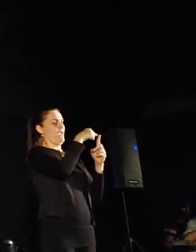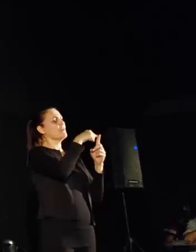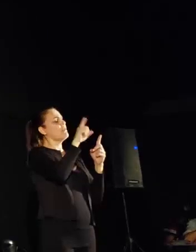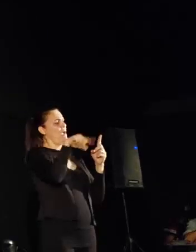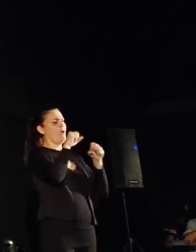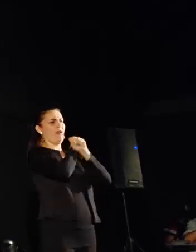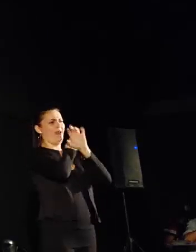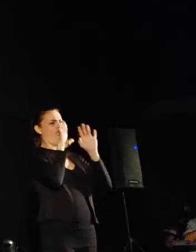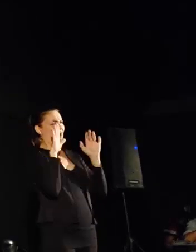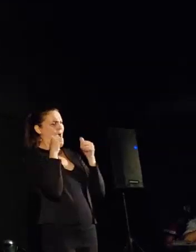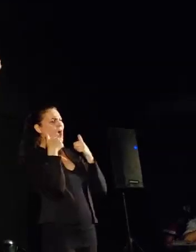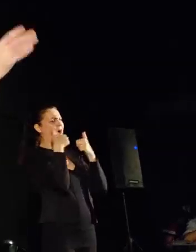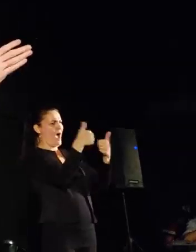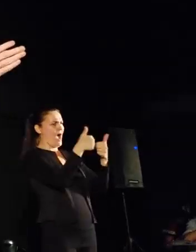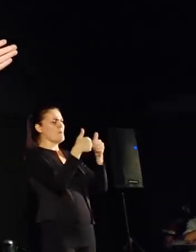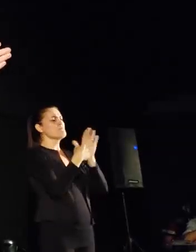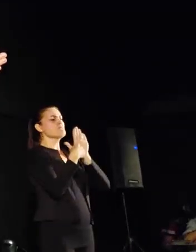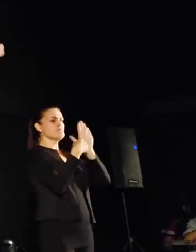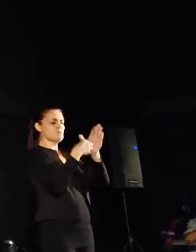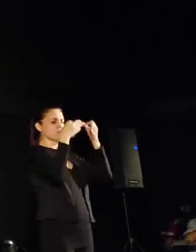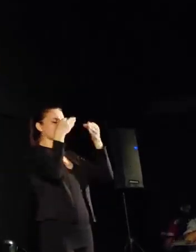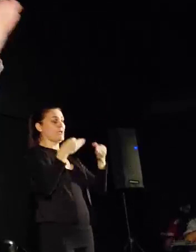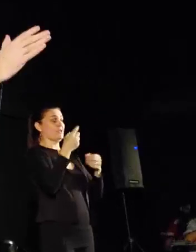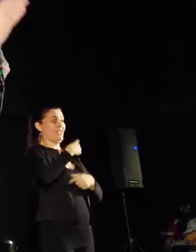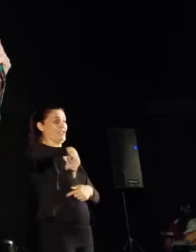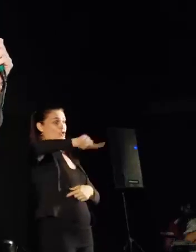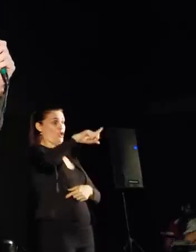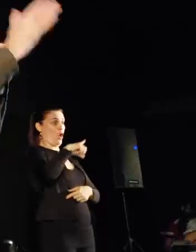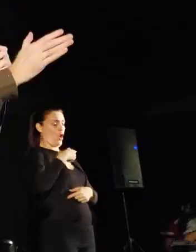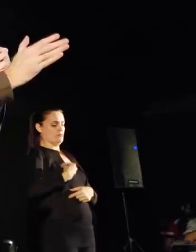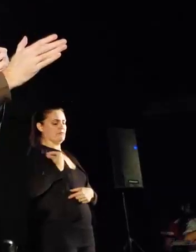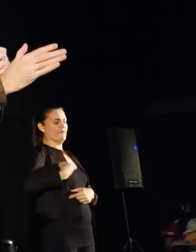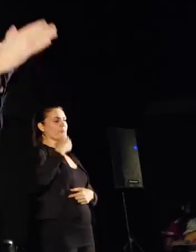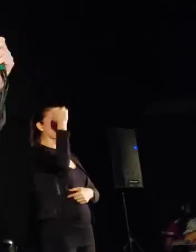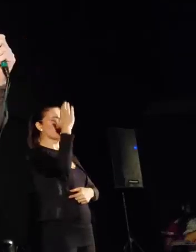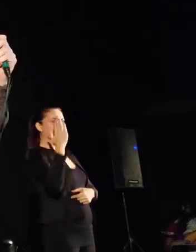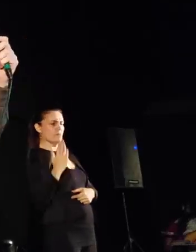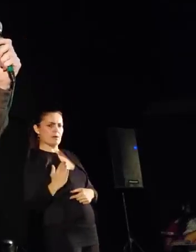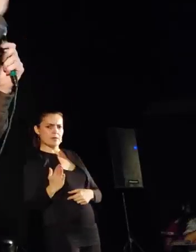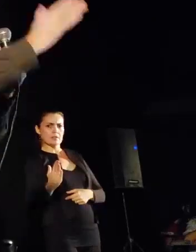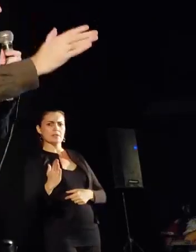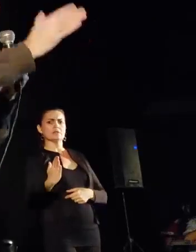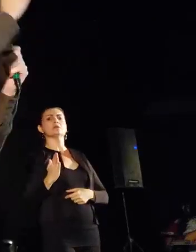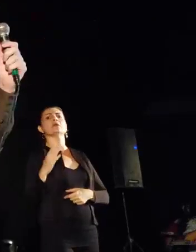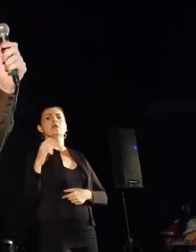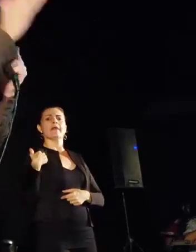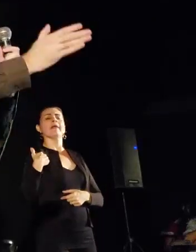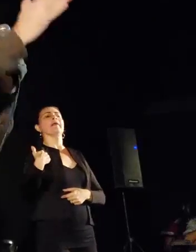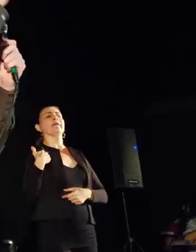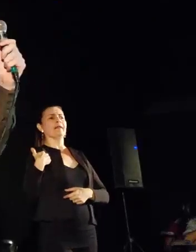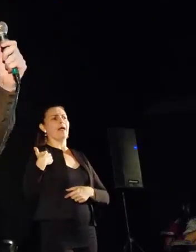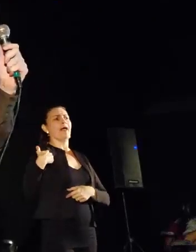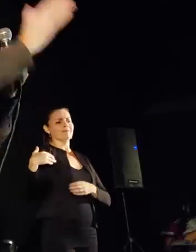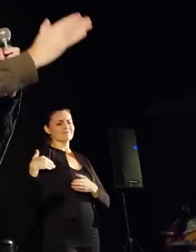que nós estamos em um país que caminha em direção a um conflito social de